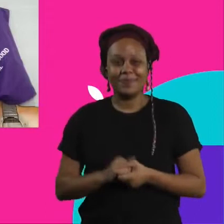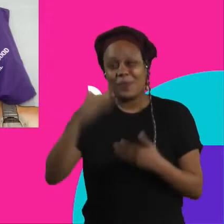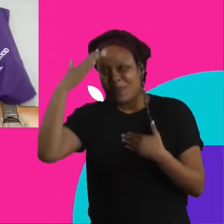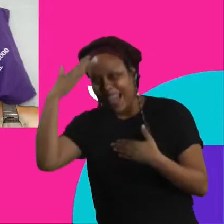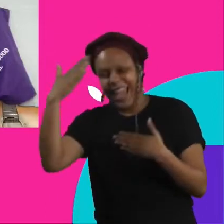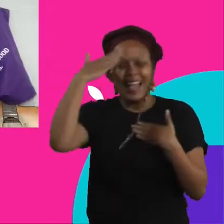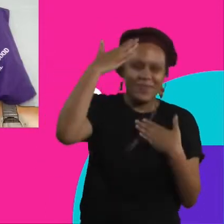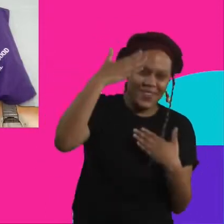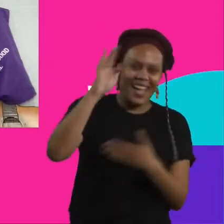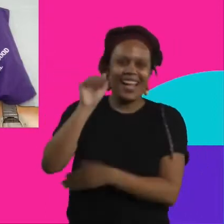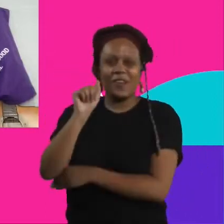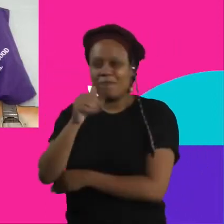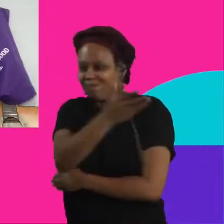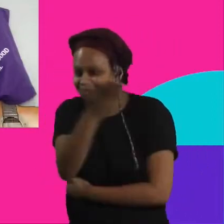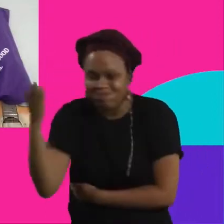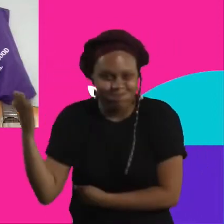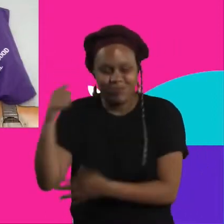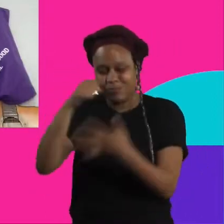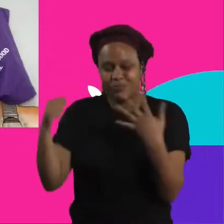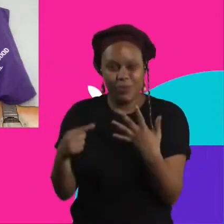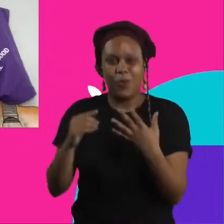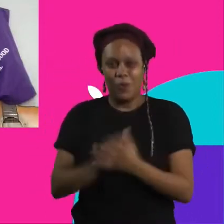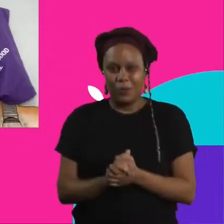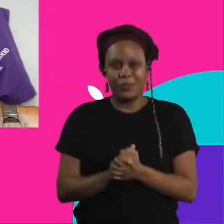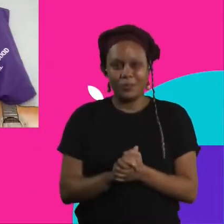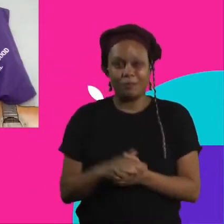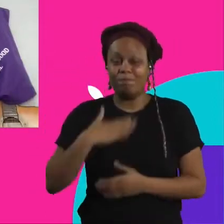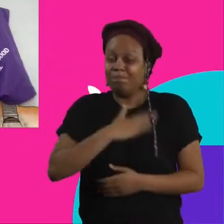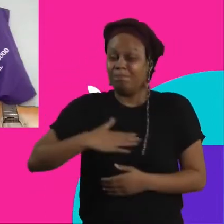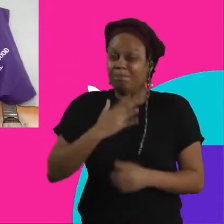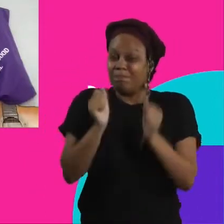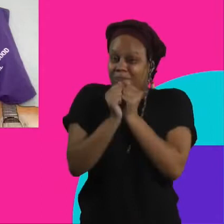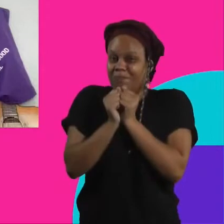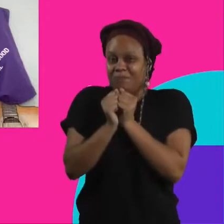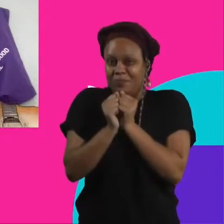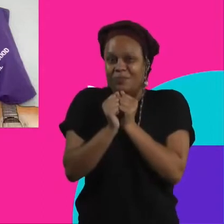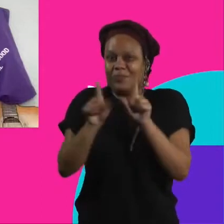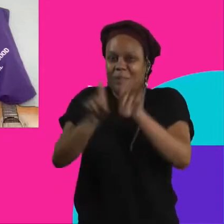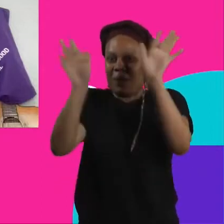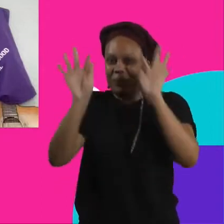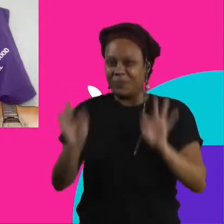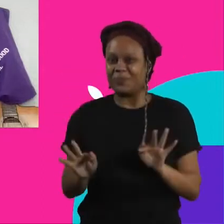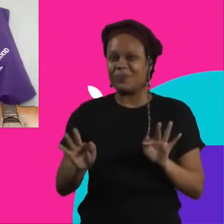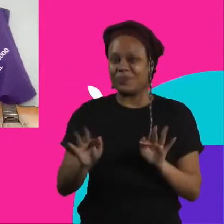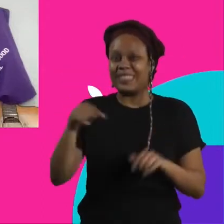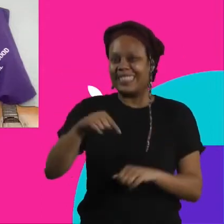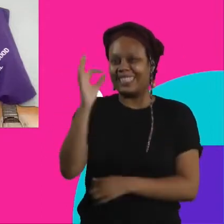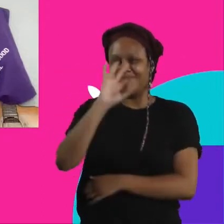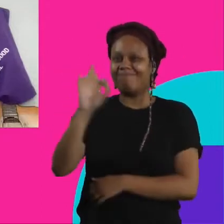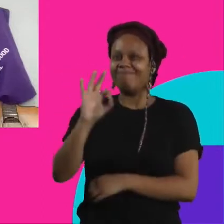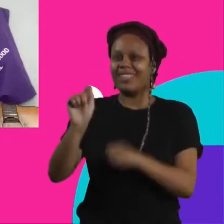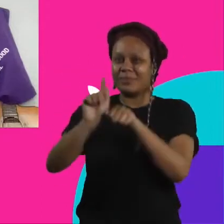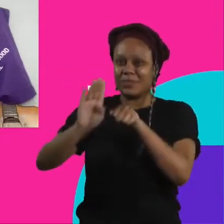Obrigado, Fausto, Lili, Alonso. Um prazer aqui estar com vocês. Estou bem feliz também de estar na 10ª edição. Eu